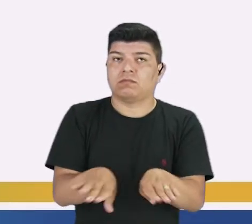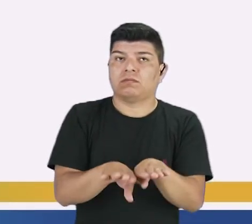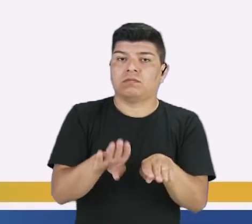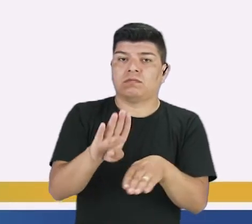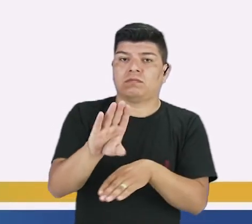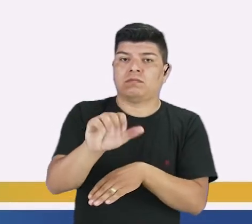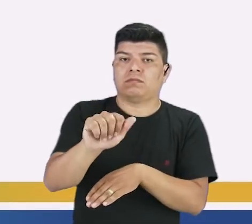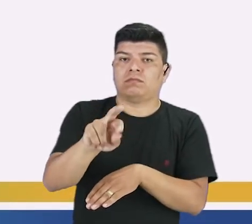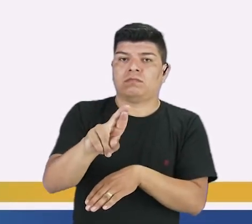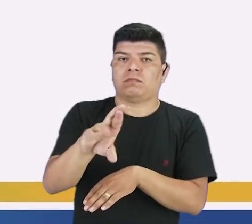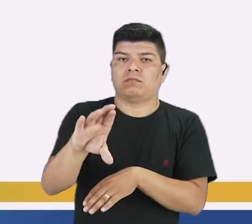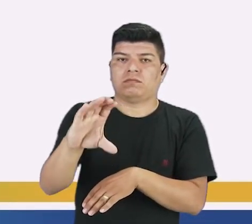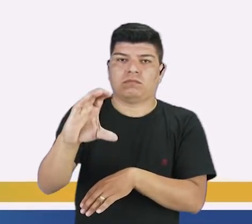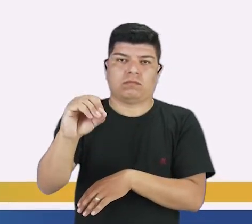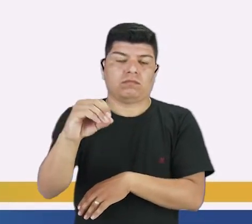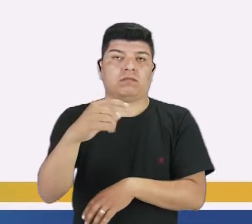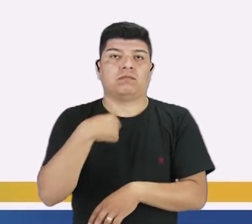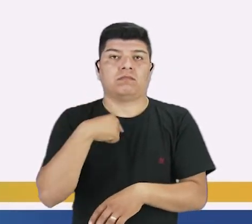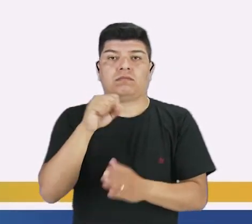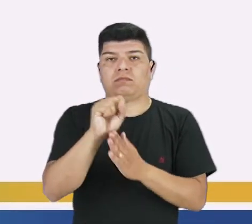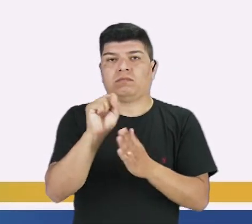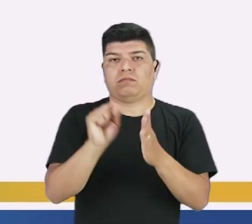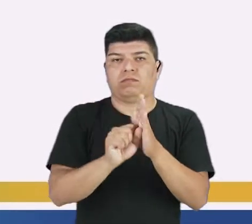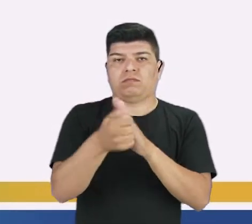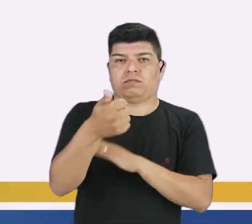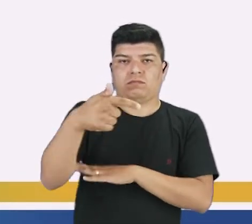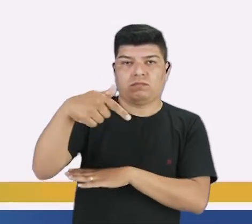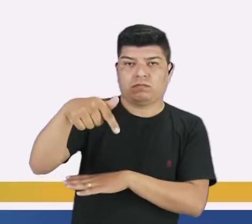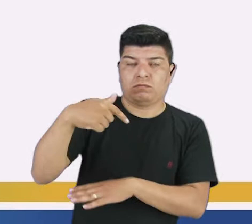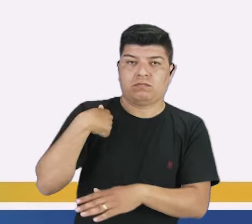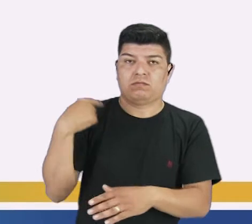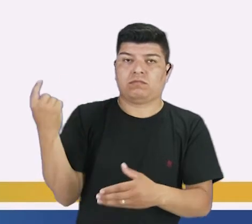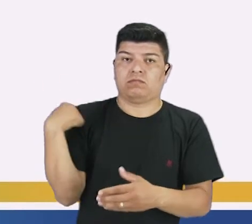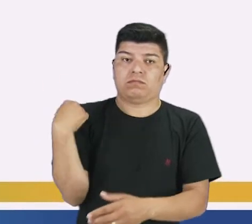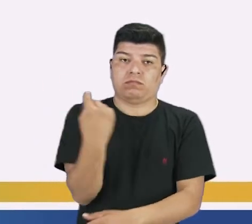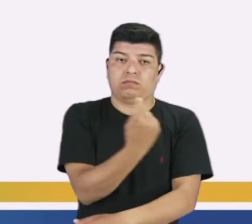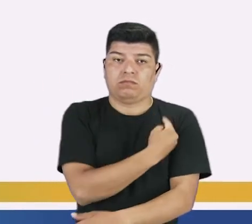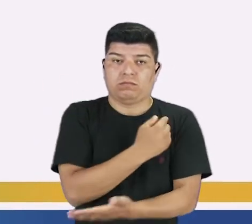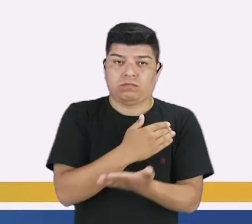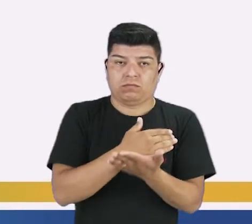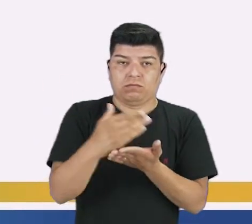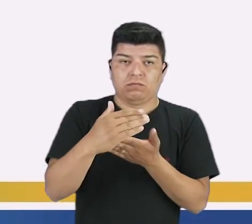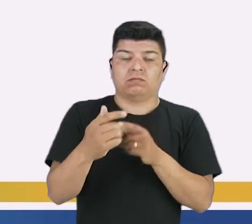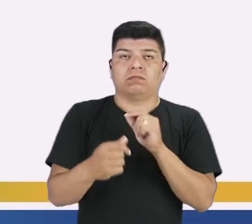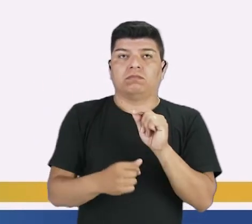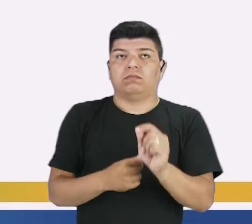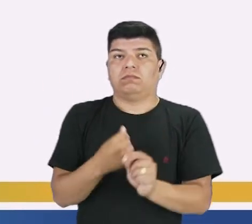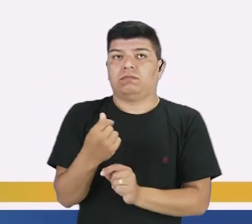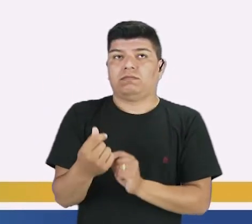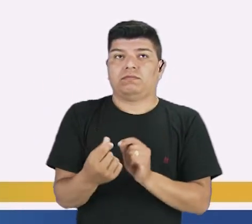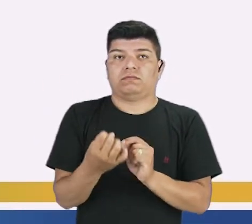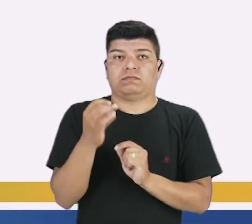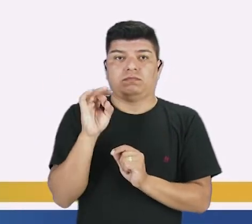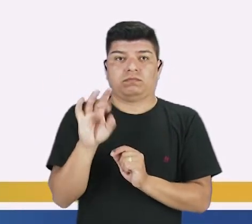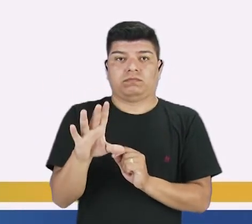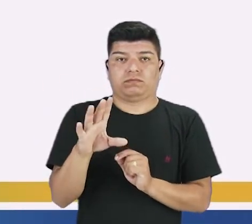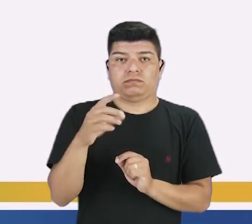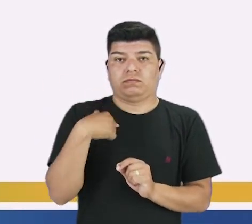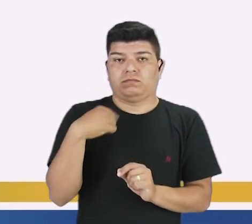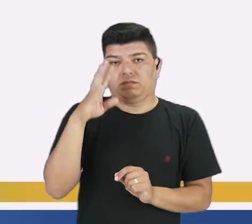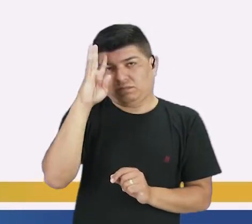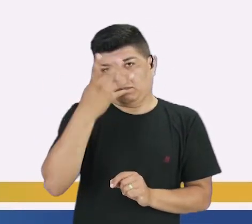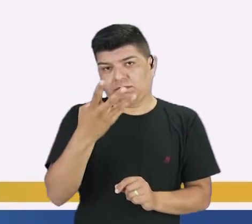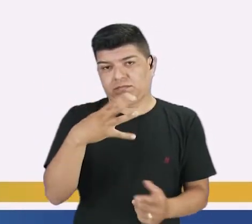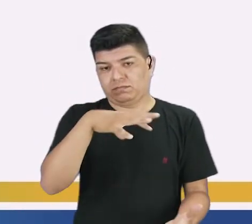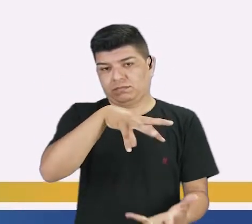barroco acontece no século XVII. E é aonde nós entramos, porque nesse momento já éramos uma terra